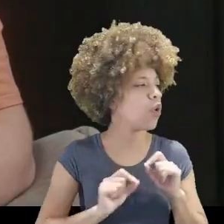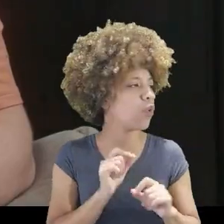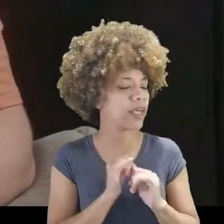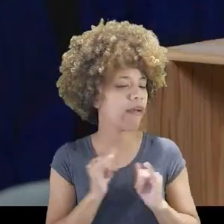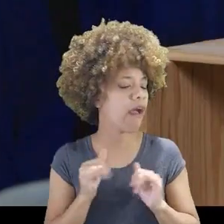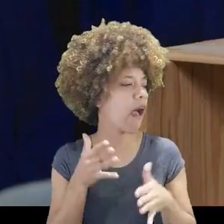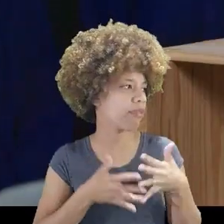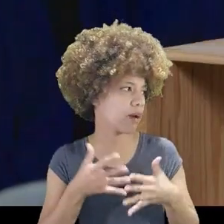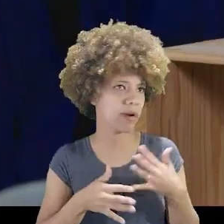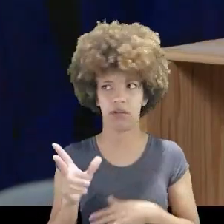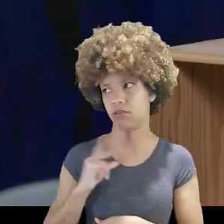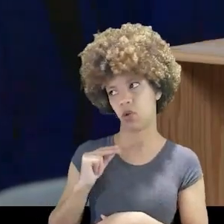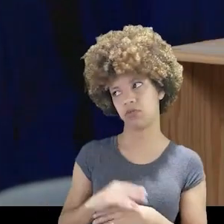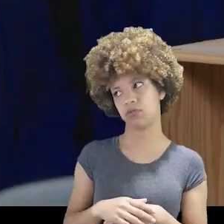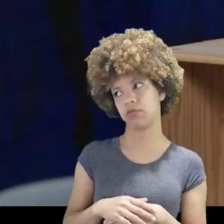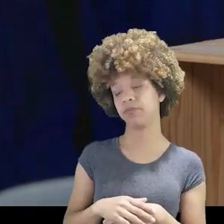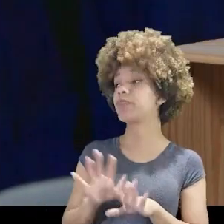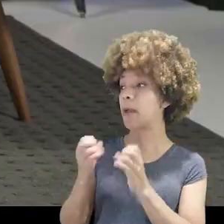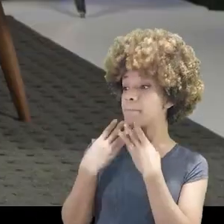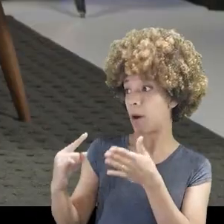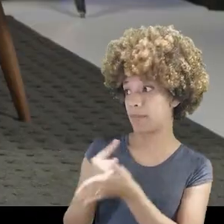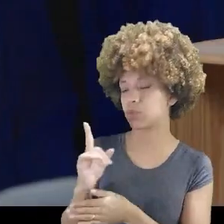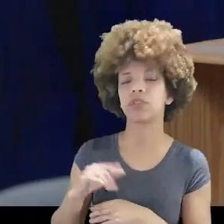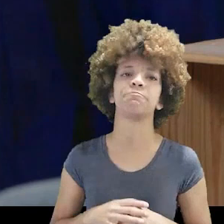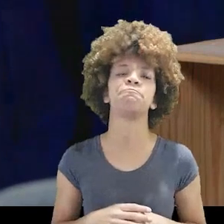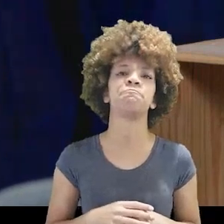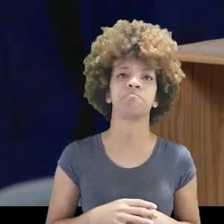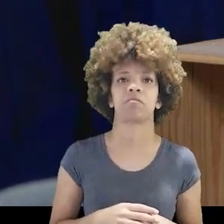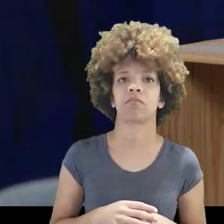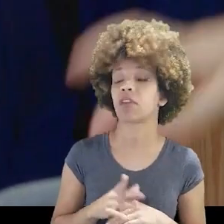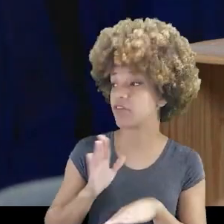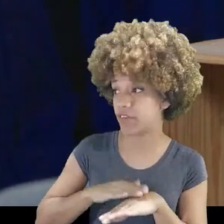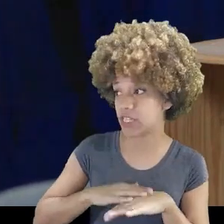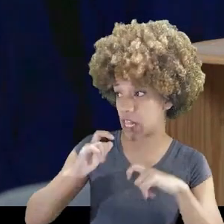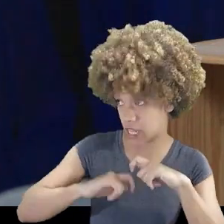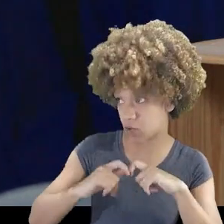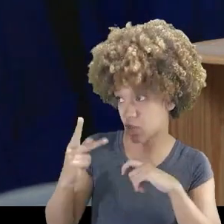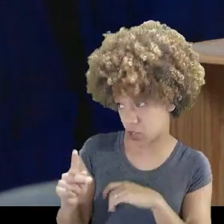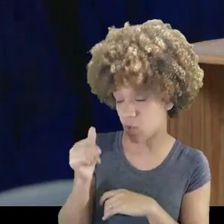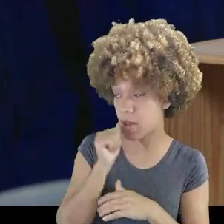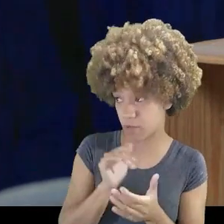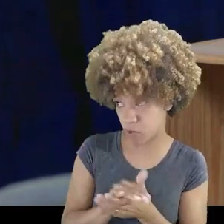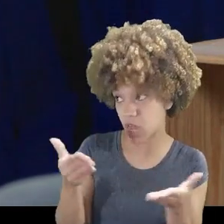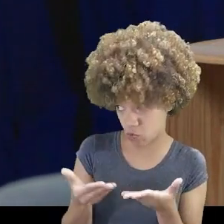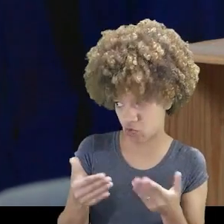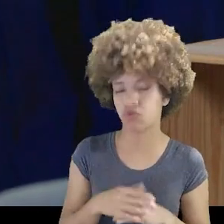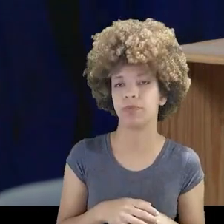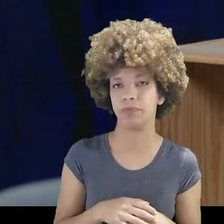energeticamente pode atrapalhar e se caso a senhora tá boa pergunta e você vai fazer sexo com a tua mulher com ele hoje